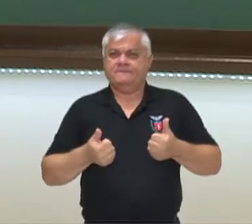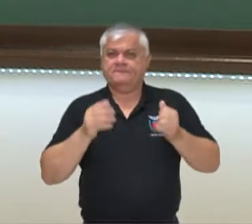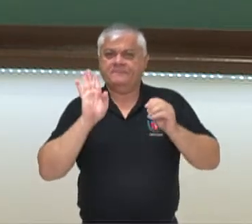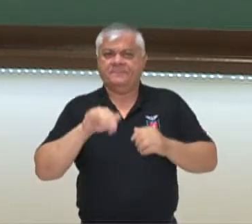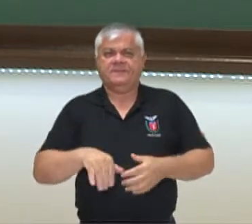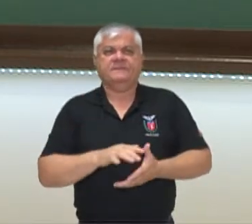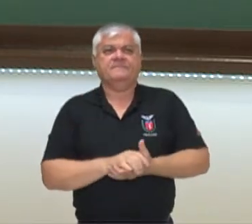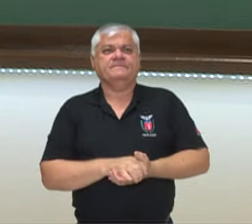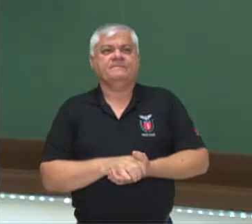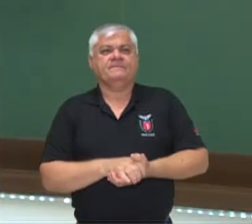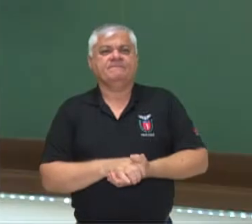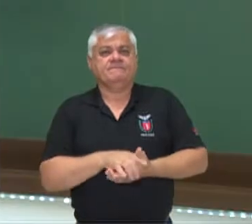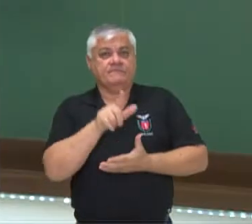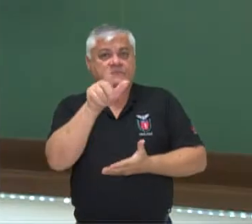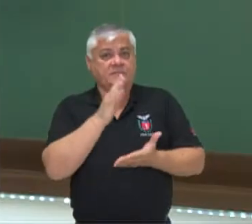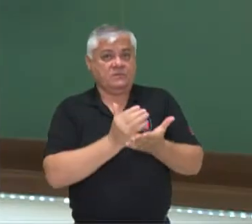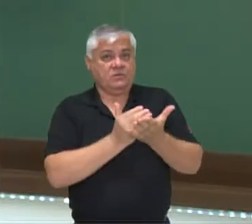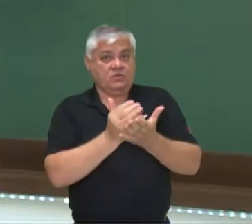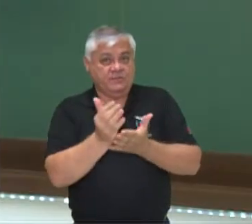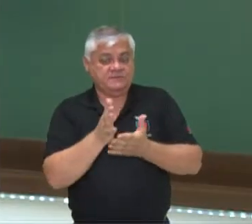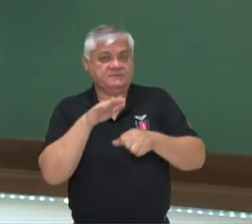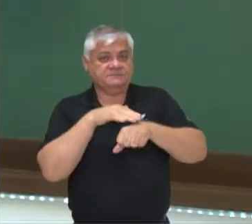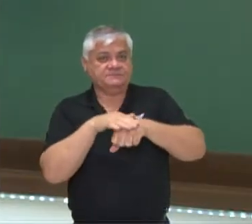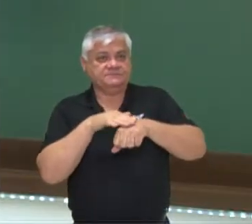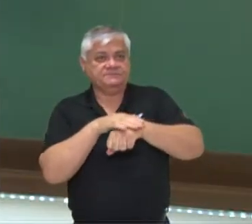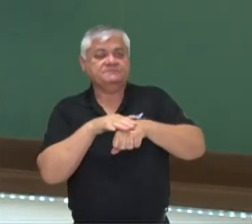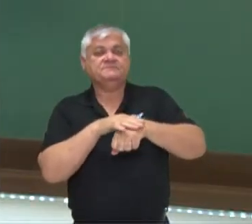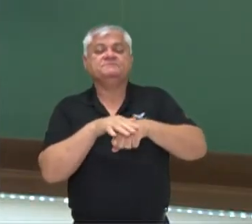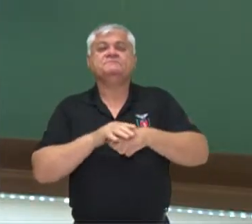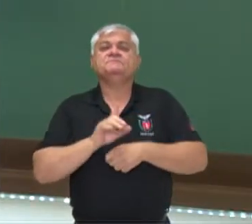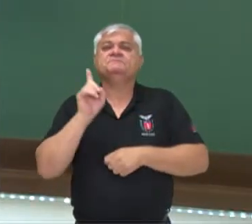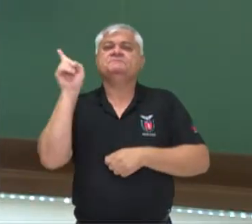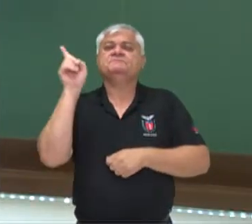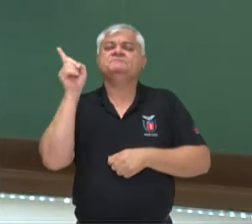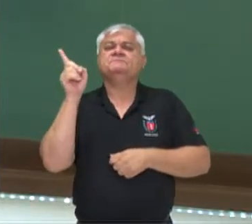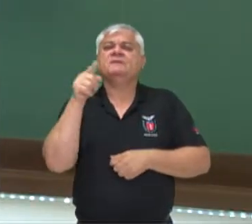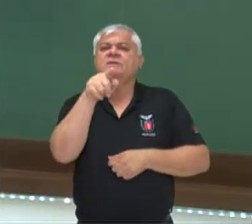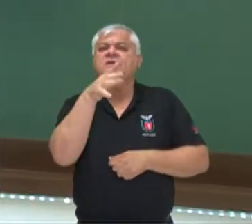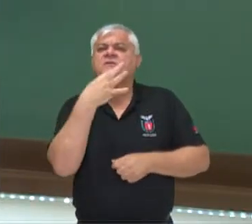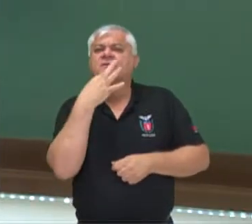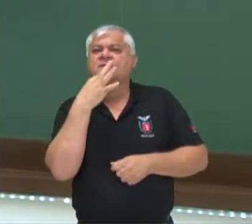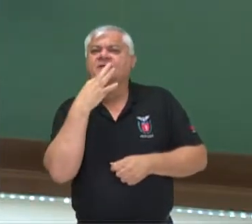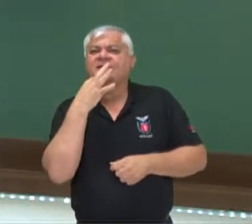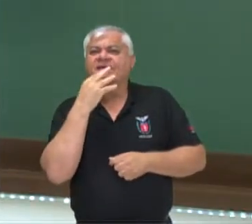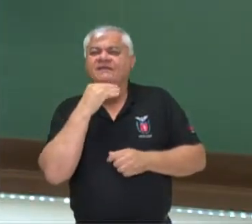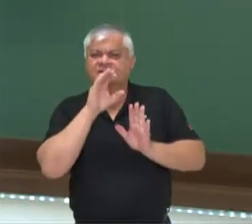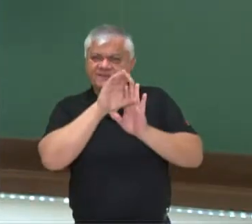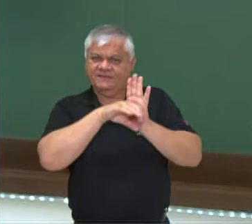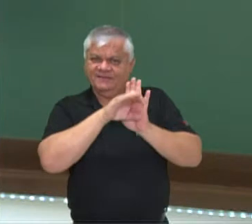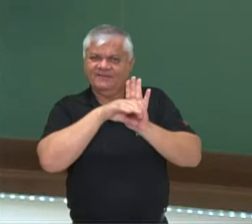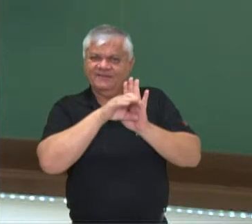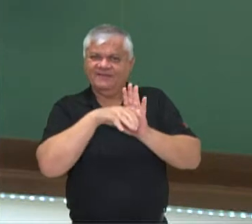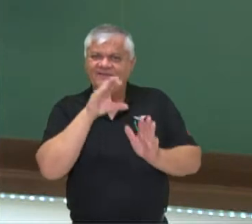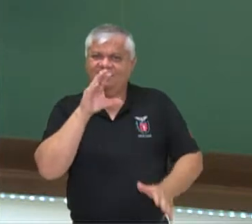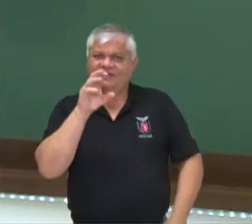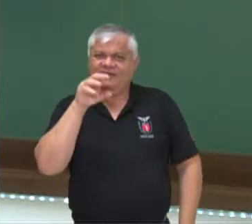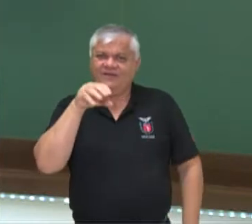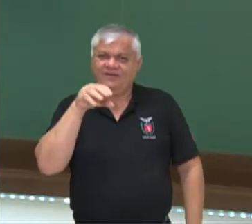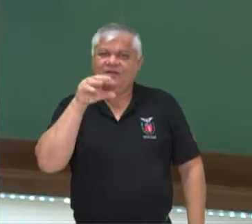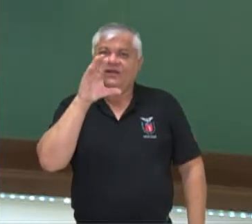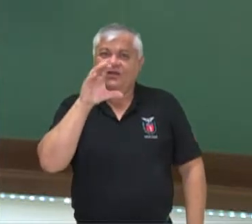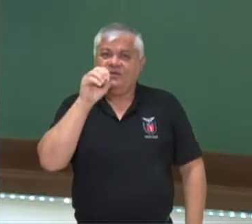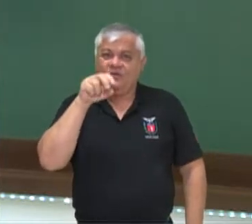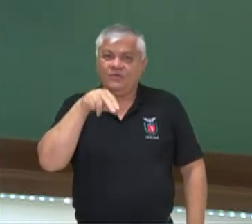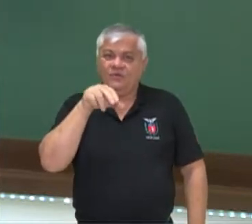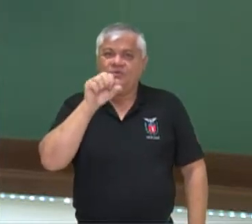aqui, gente, vamos começar esse nosso bate-papo, essa nossa conversa. Você conhece a nossa Constituição? Apresento aí,